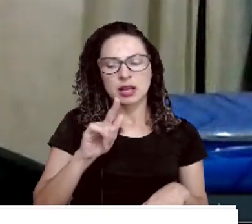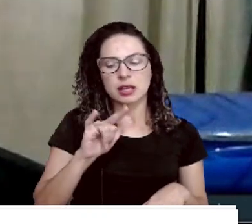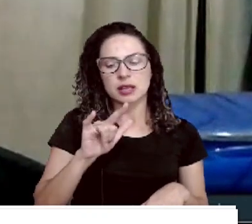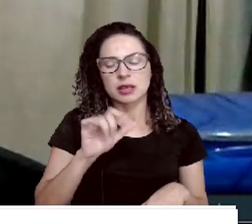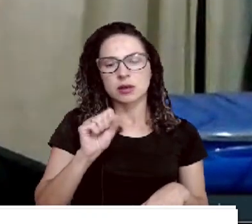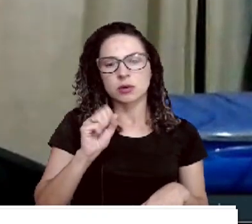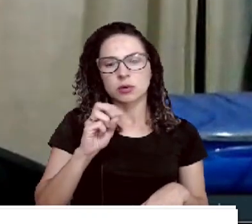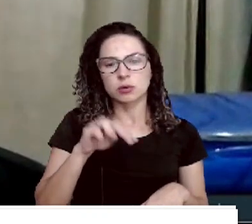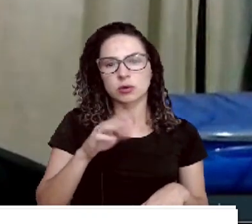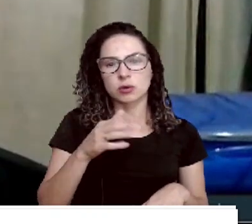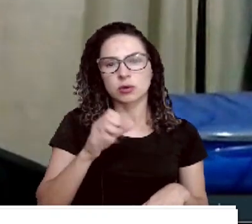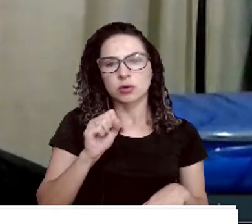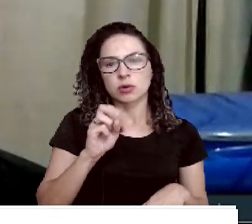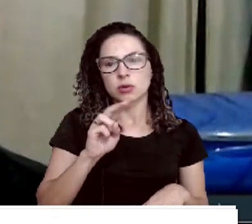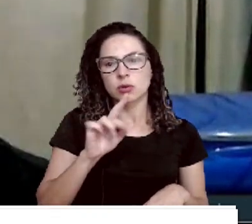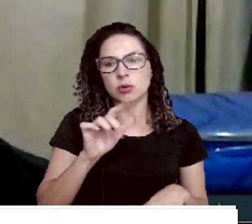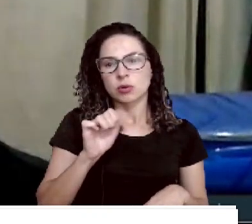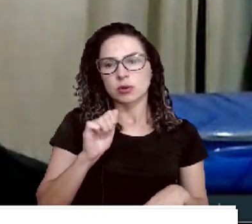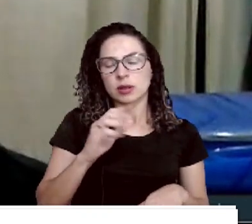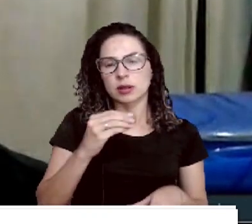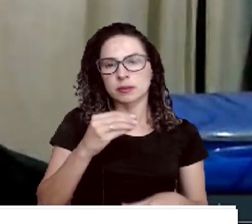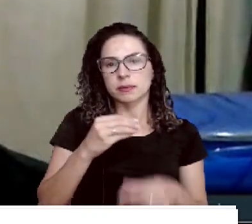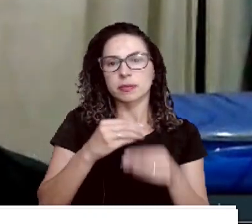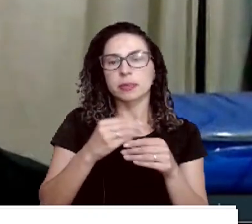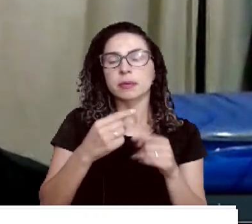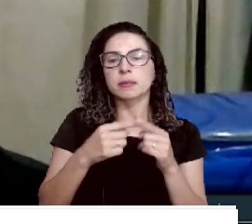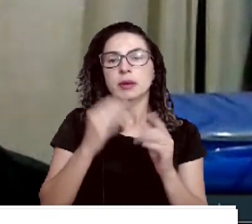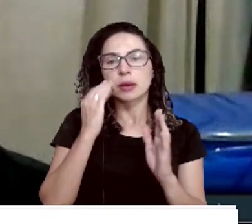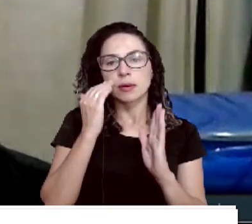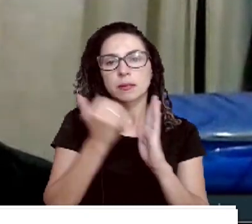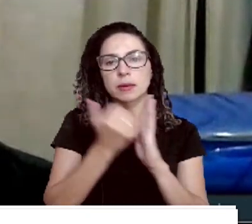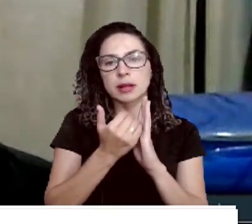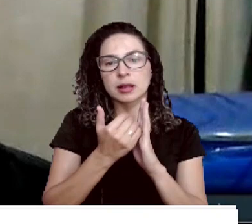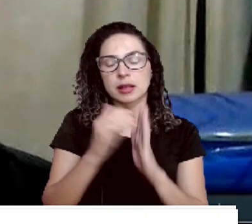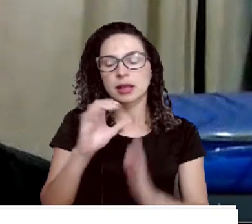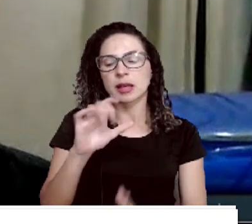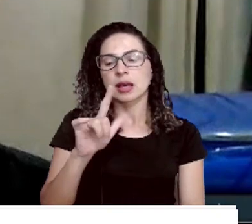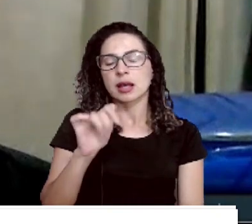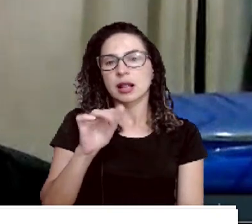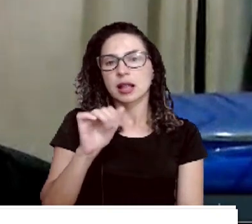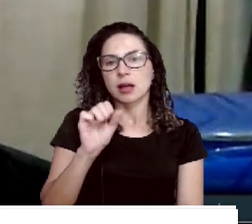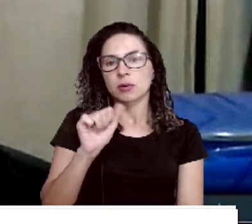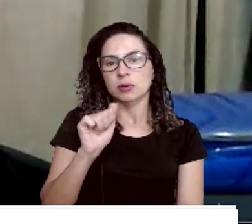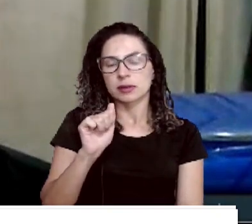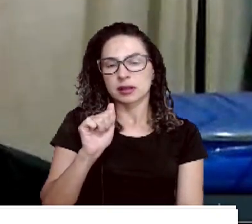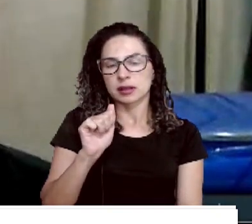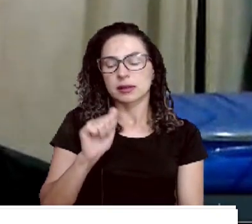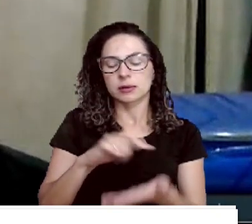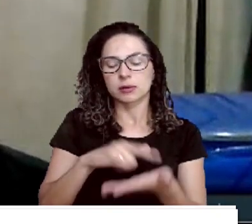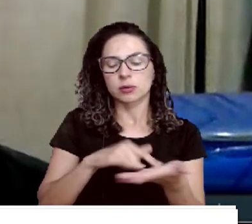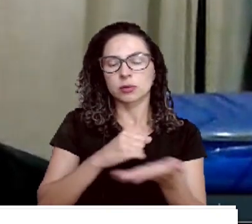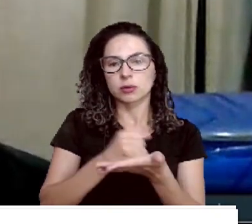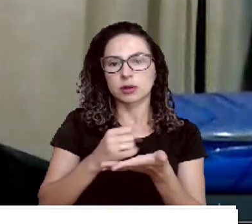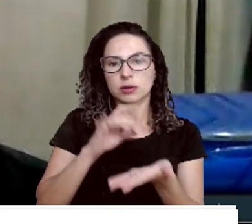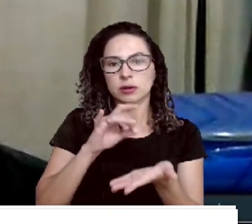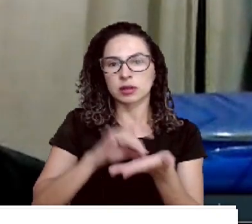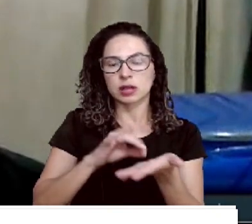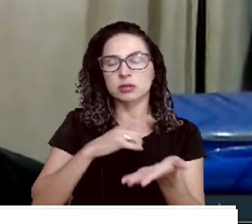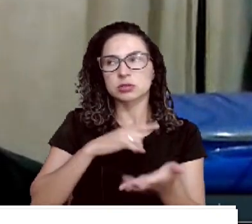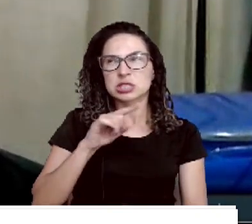fez esse aditivo, respeitando uma cláusula do contrato original. Que lá naquela cláusula tinha uma vírgula que falava assim que